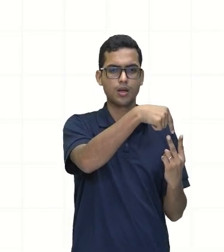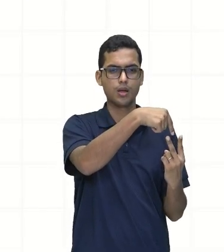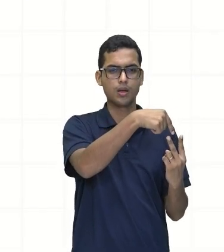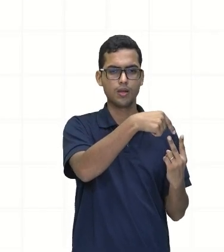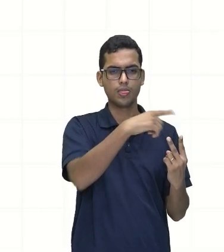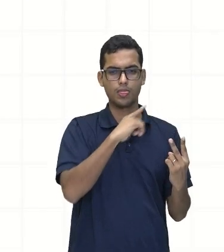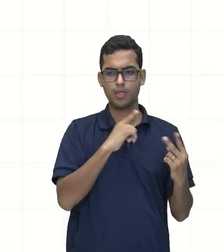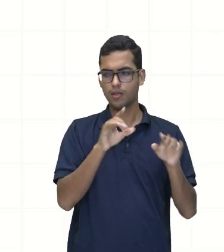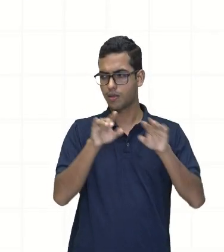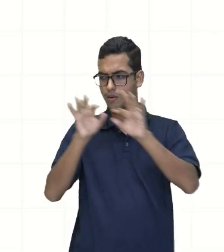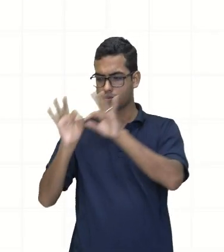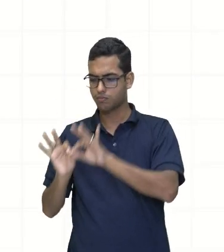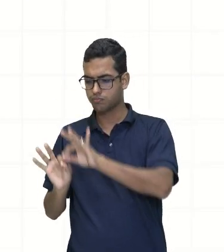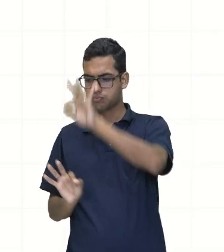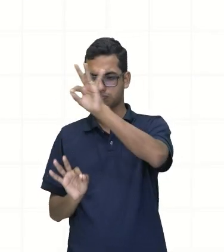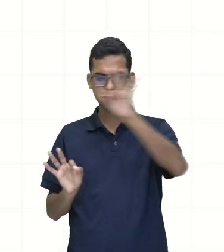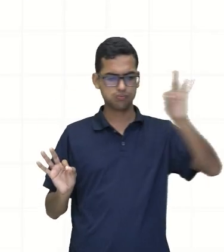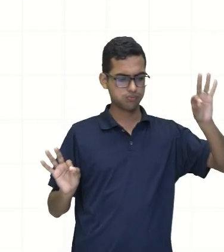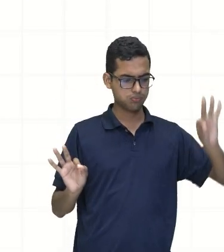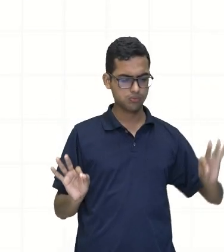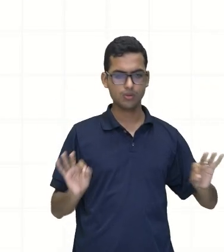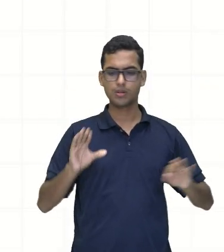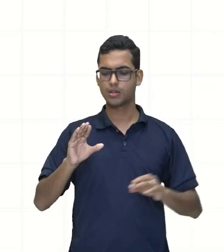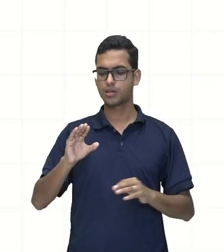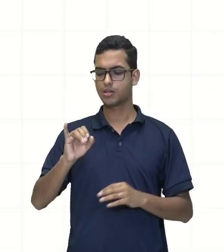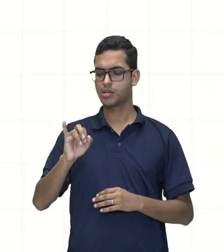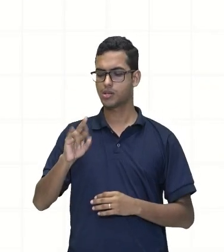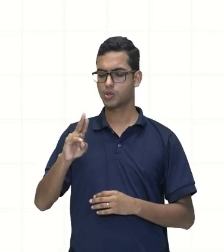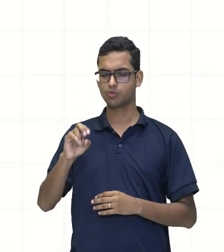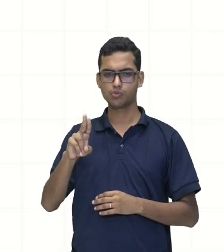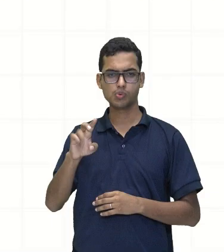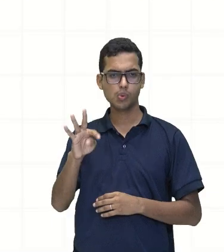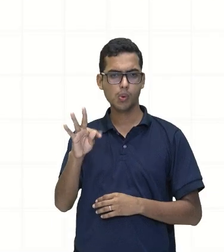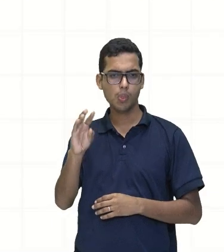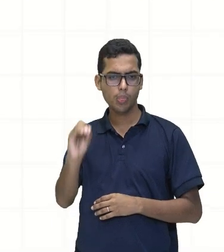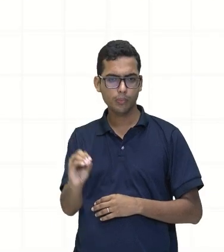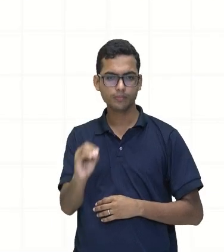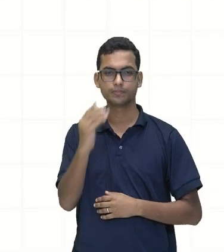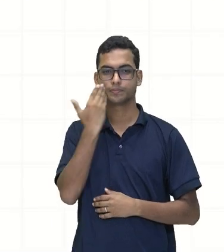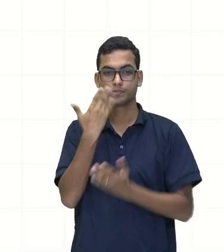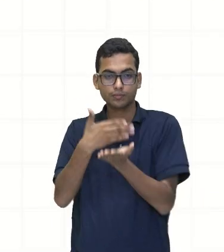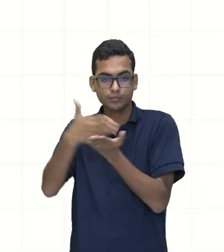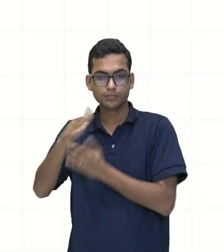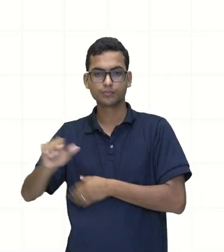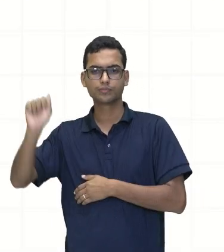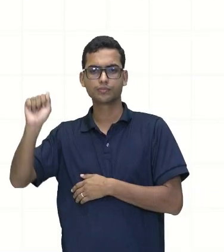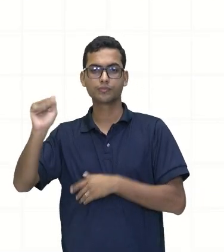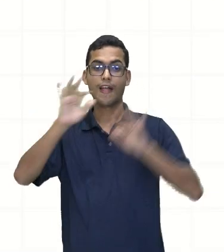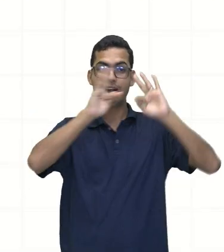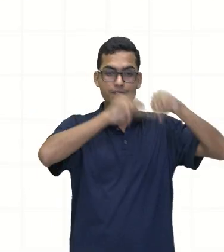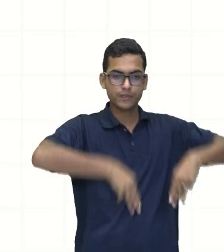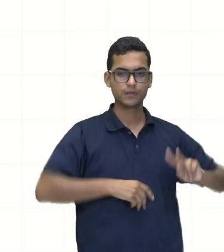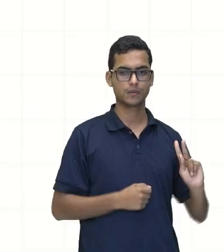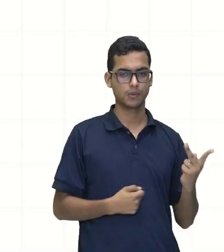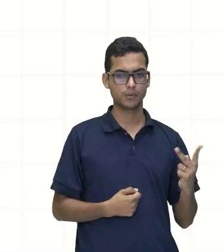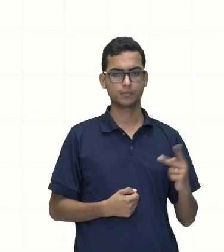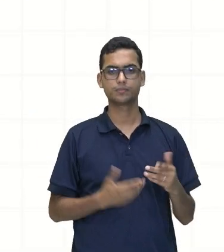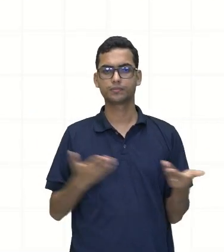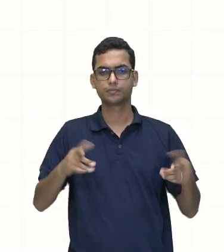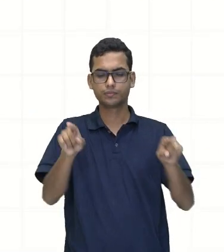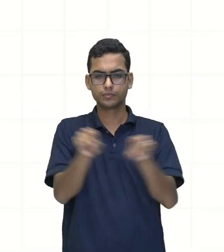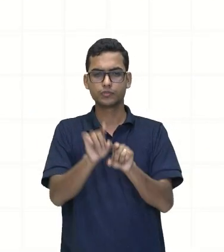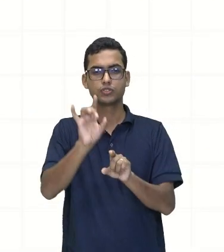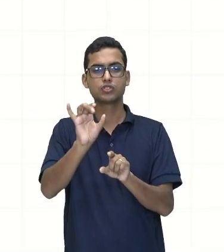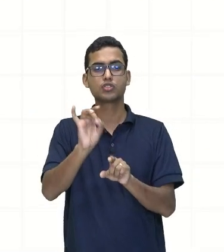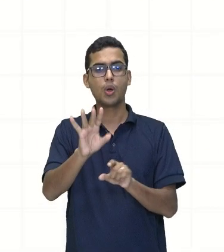aqui, e termina pela letra H. Vamos só mudar aqui o sentido dessas setas,